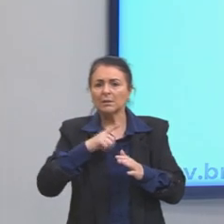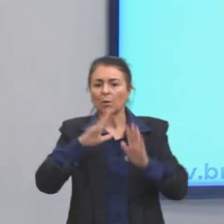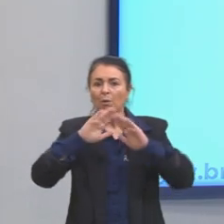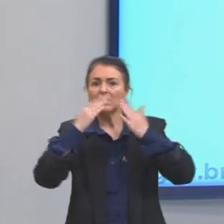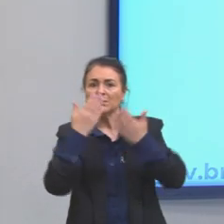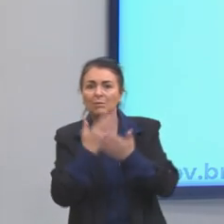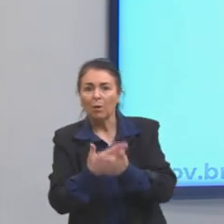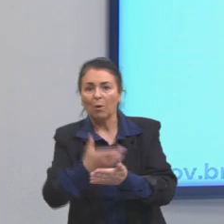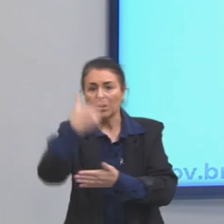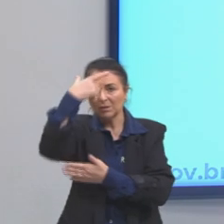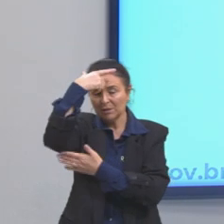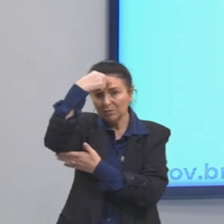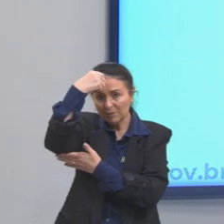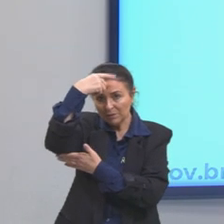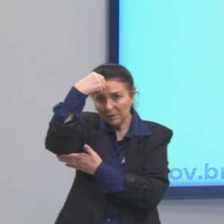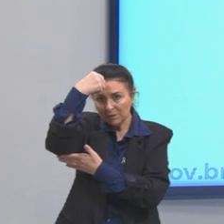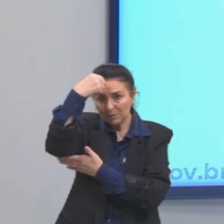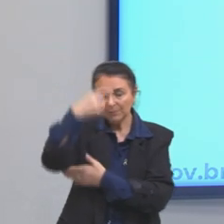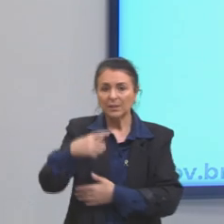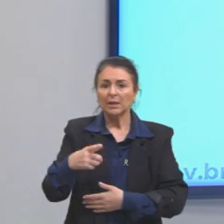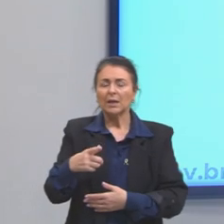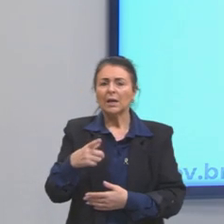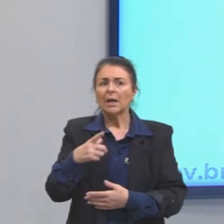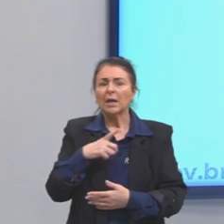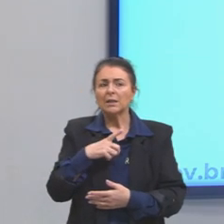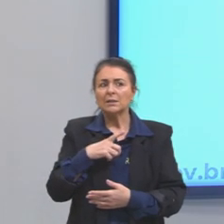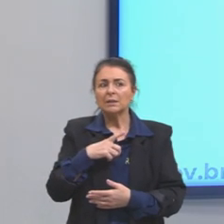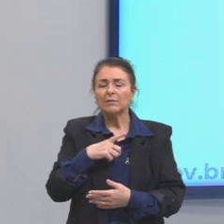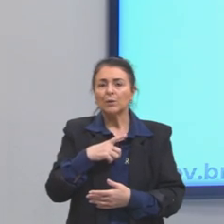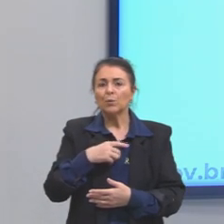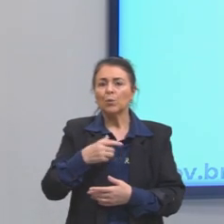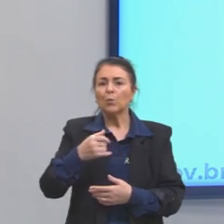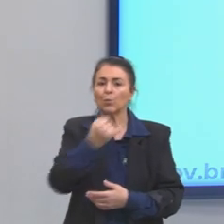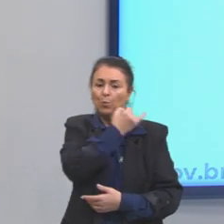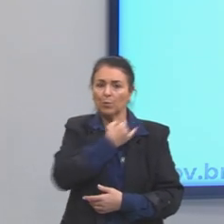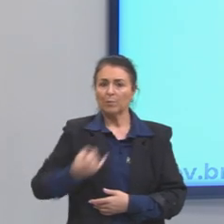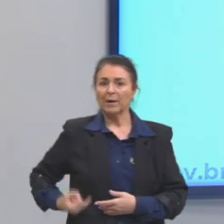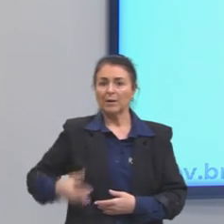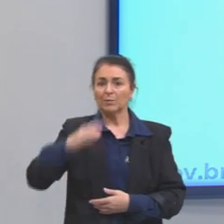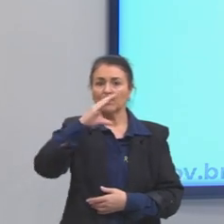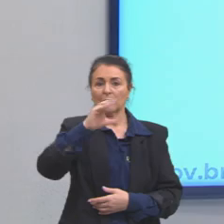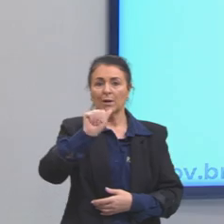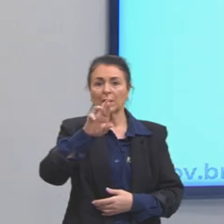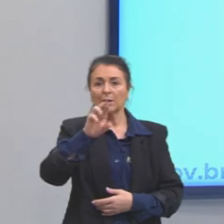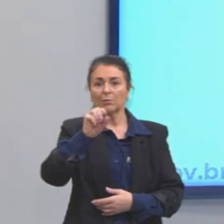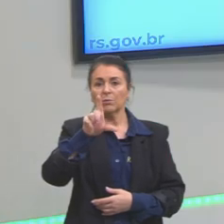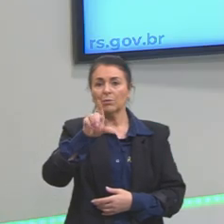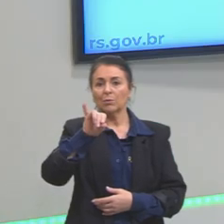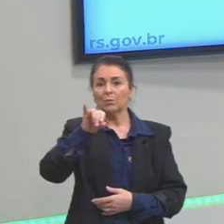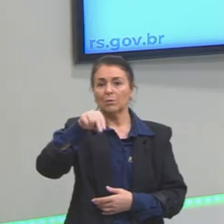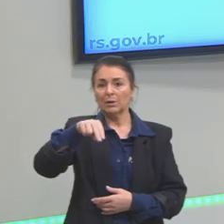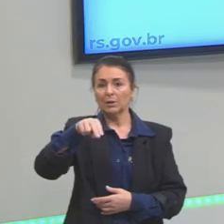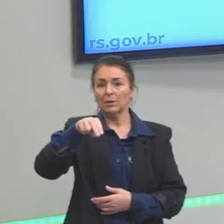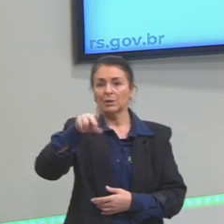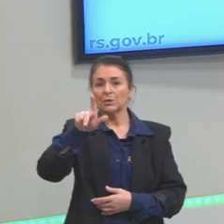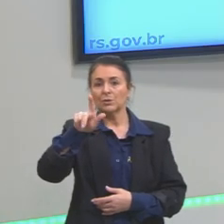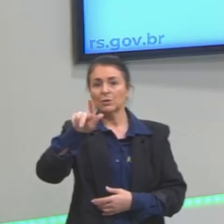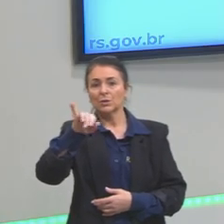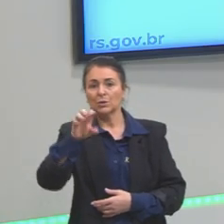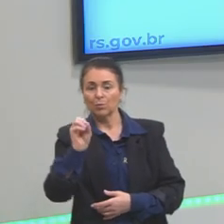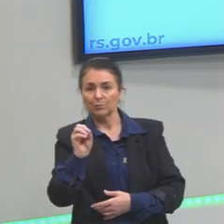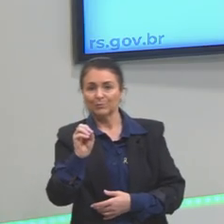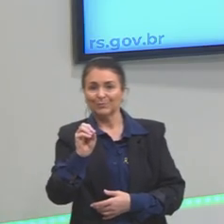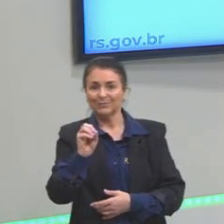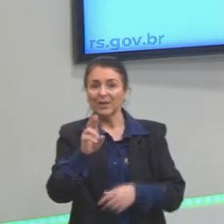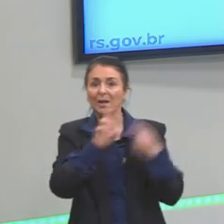são as Universidades elas tem muito a ver com o império carolíngio esse renascimento carolíngio Carlos magro Onde